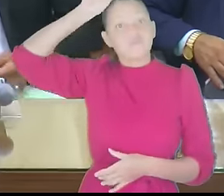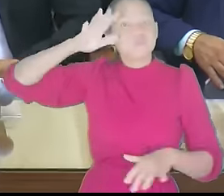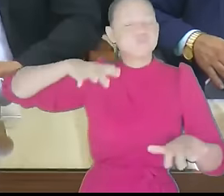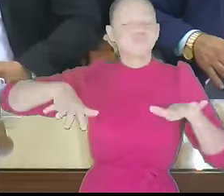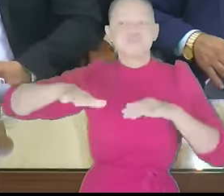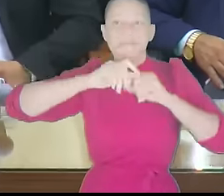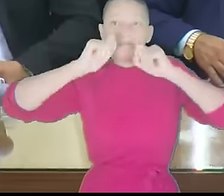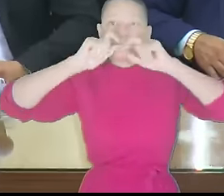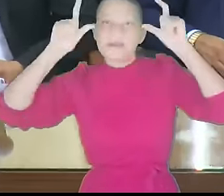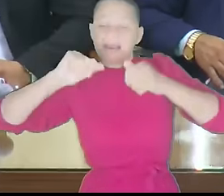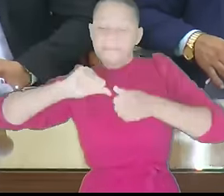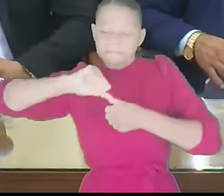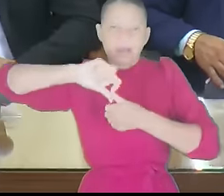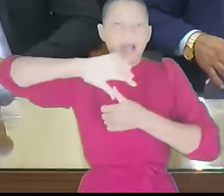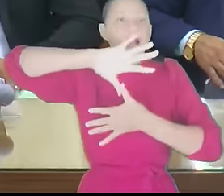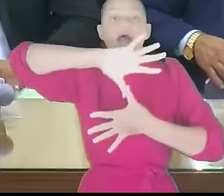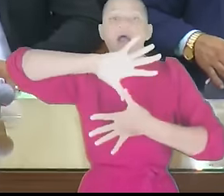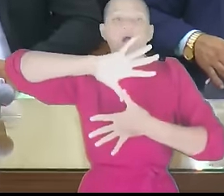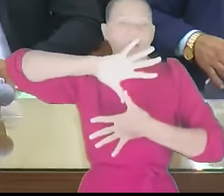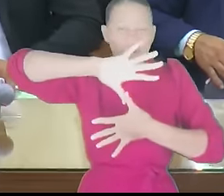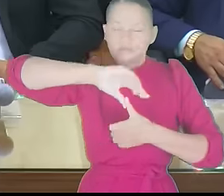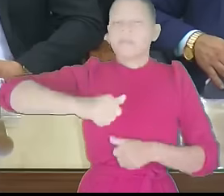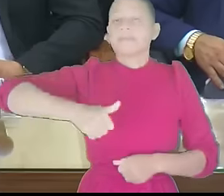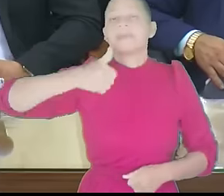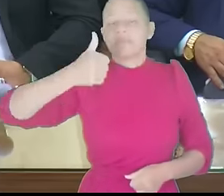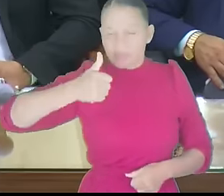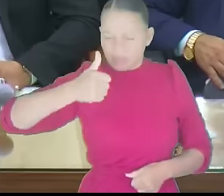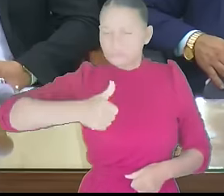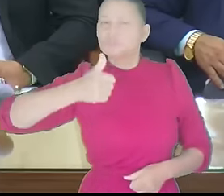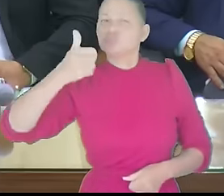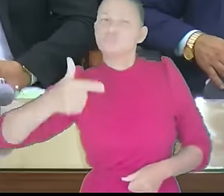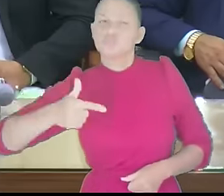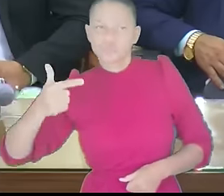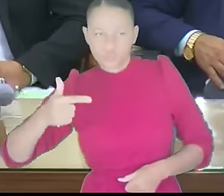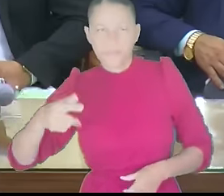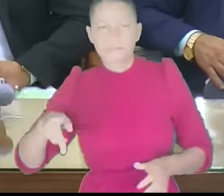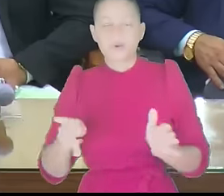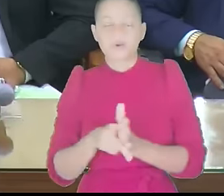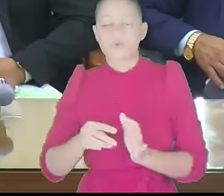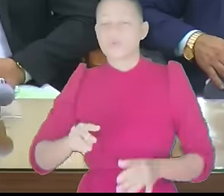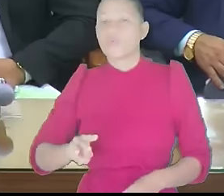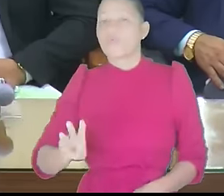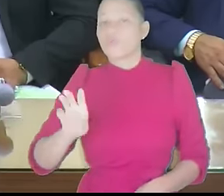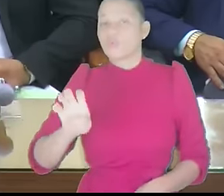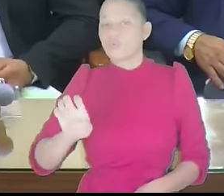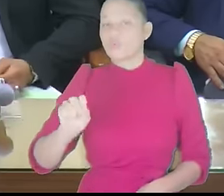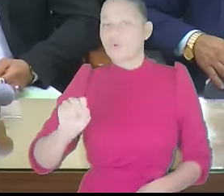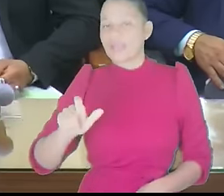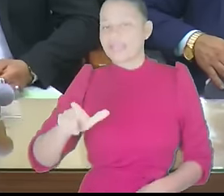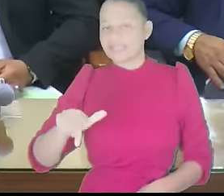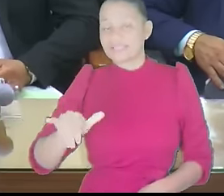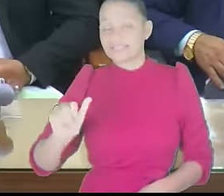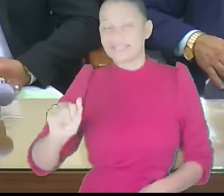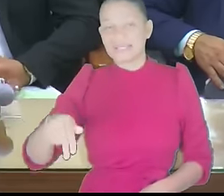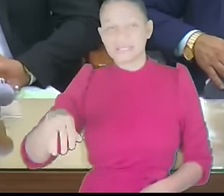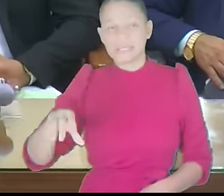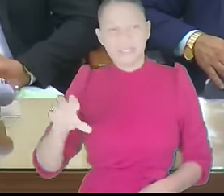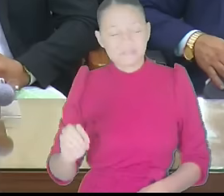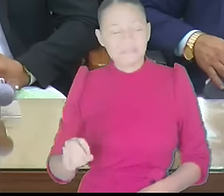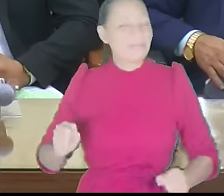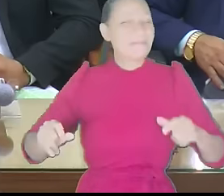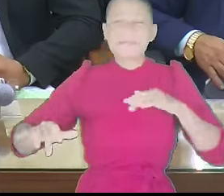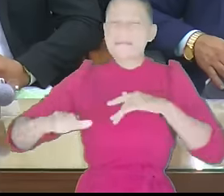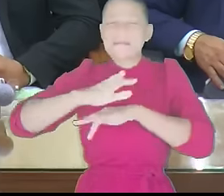na América, o primeiro despertamento, o segundo despertamento, o despertamento wesleyano no, na Inglaterra, e foi um